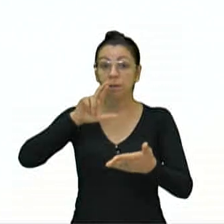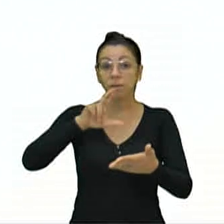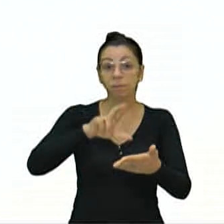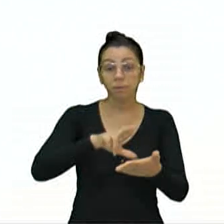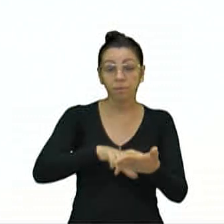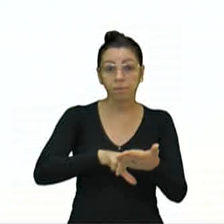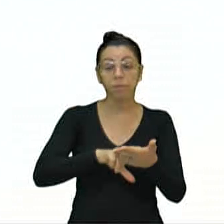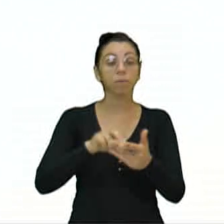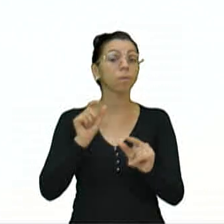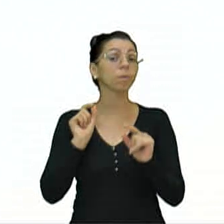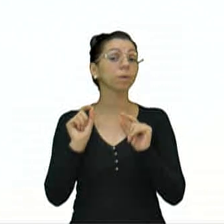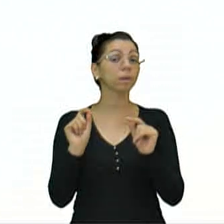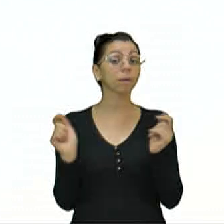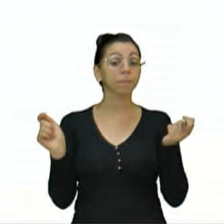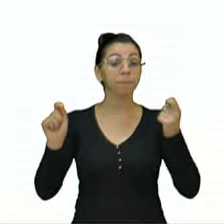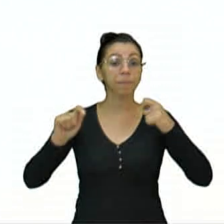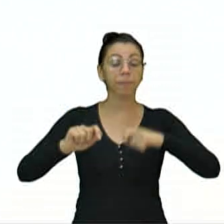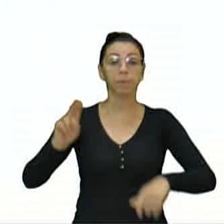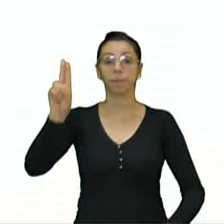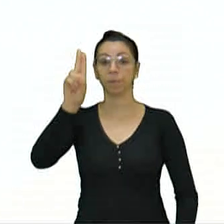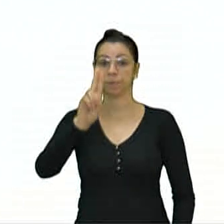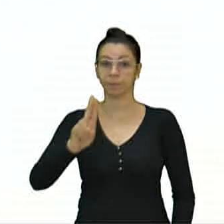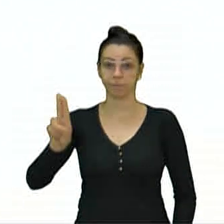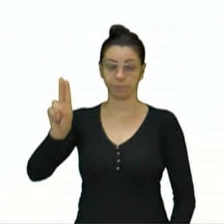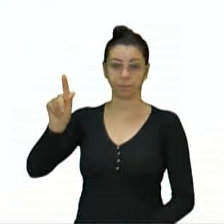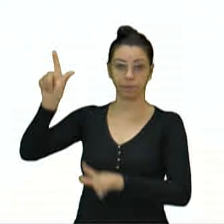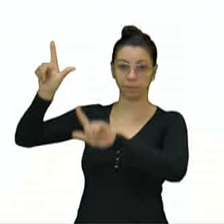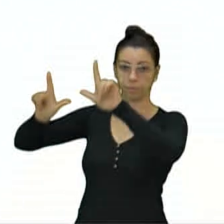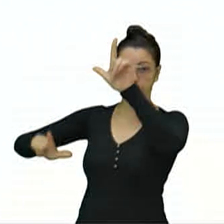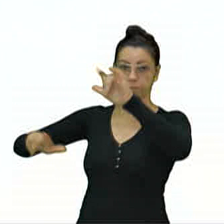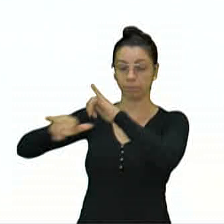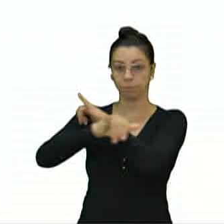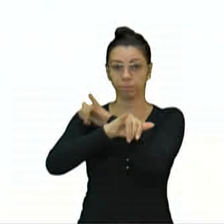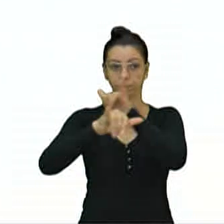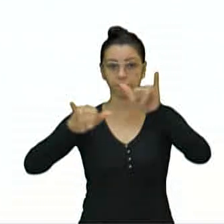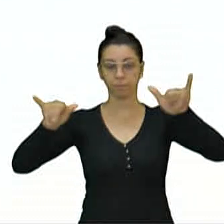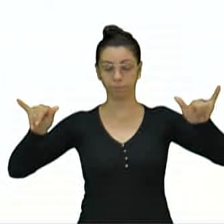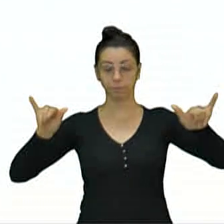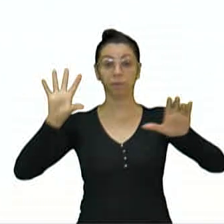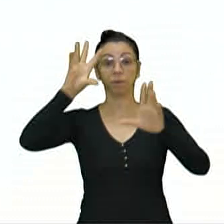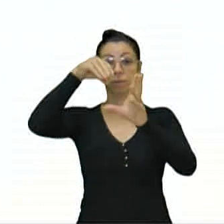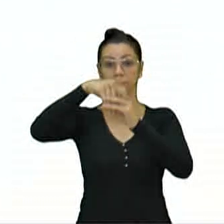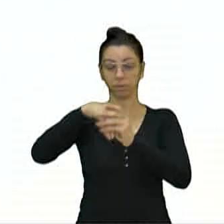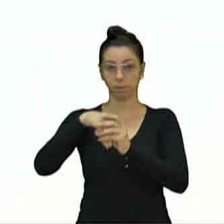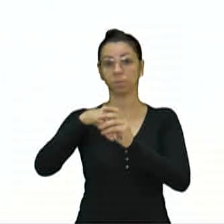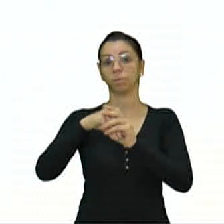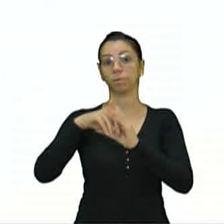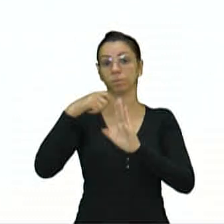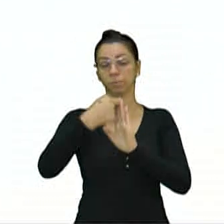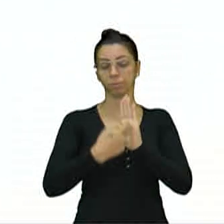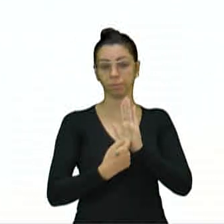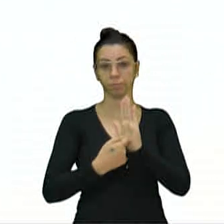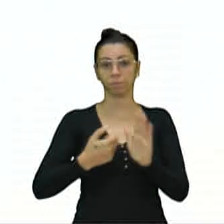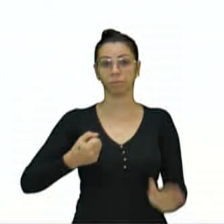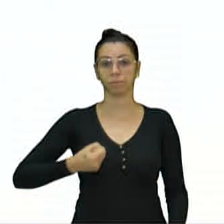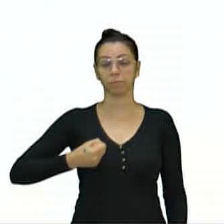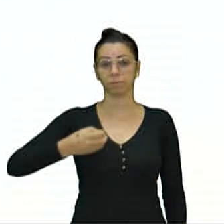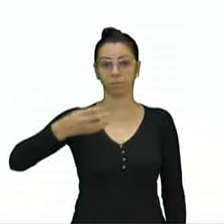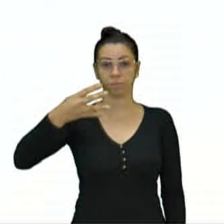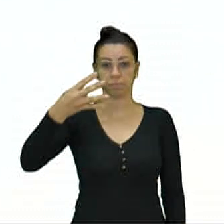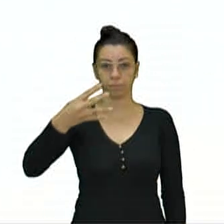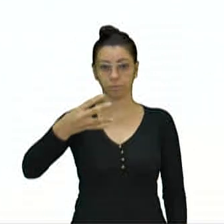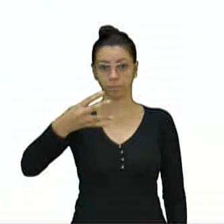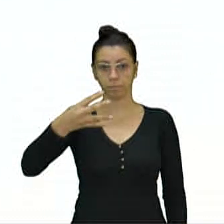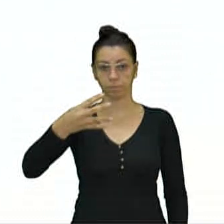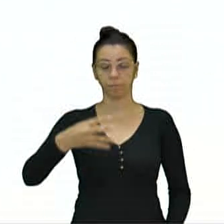vantagem de se utilizar a televisão para fazer anúncios que está no texto. E a número 4.